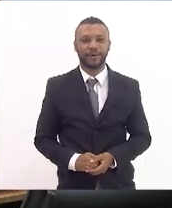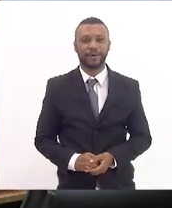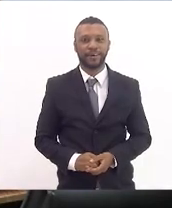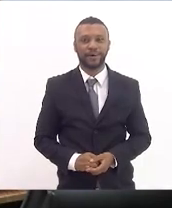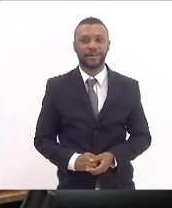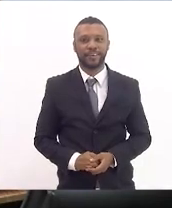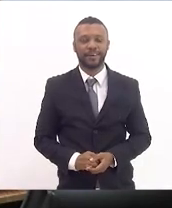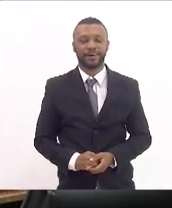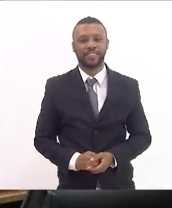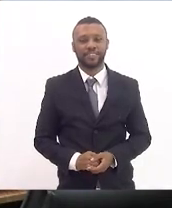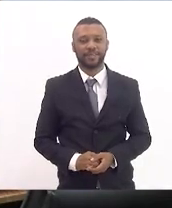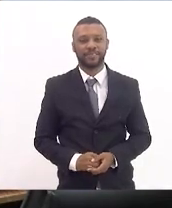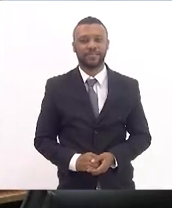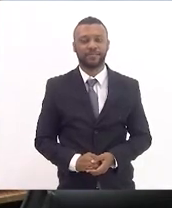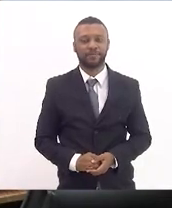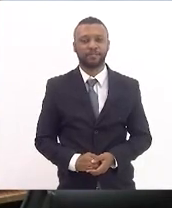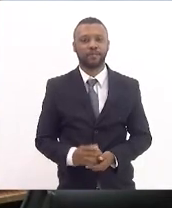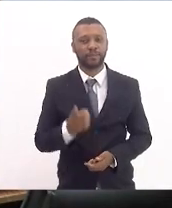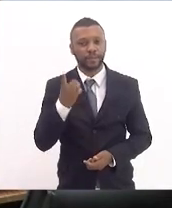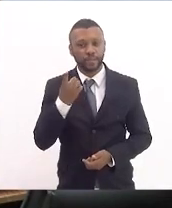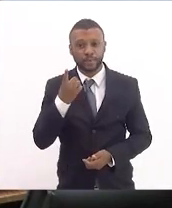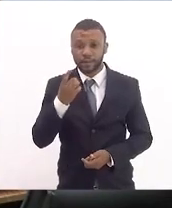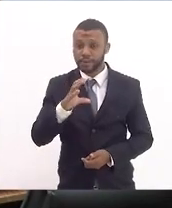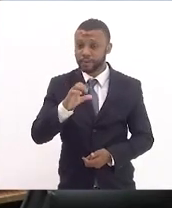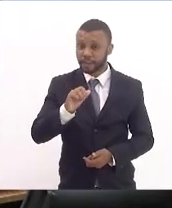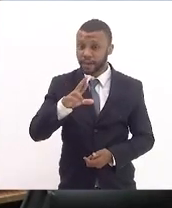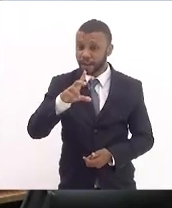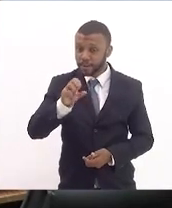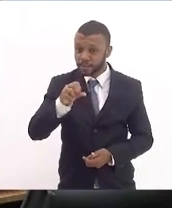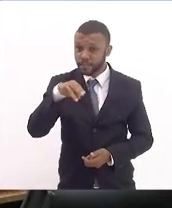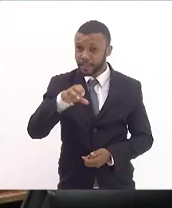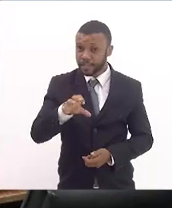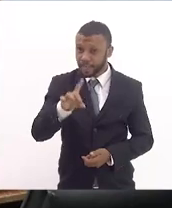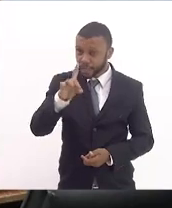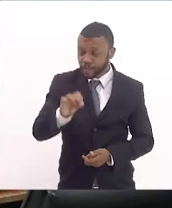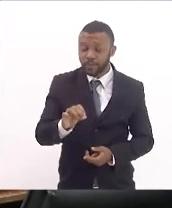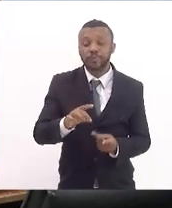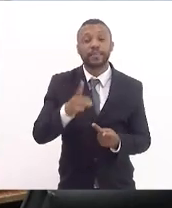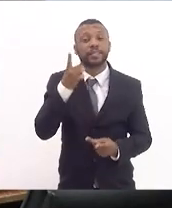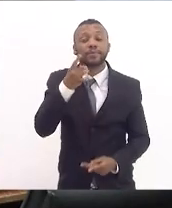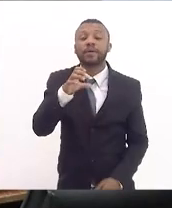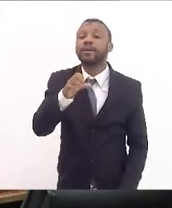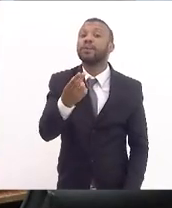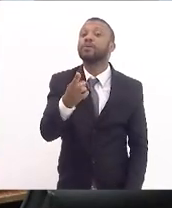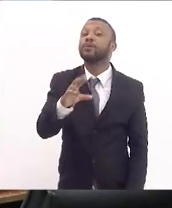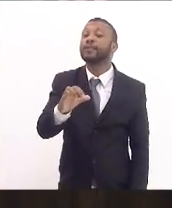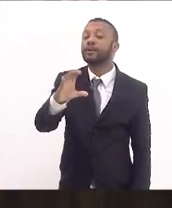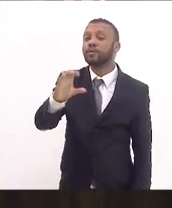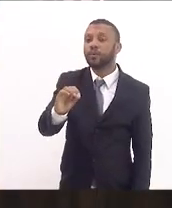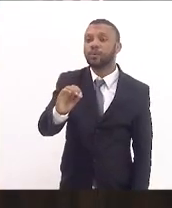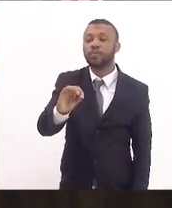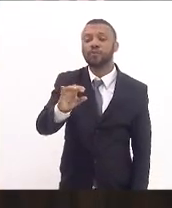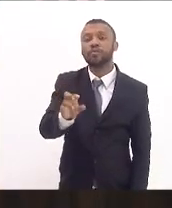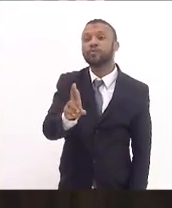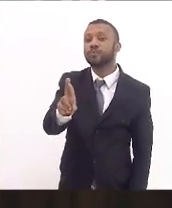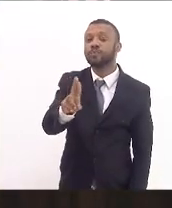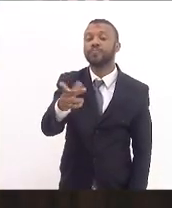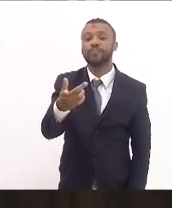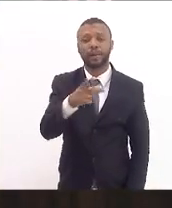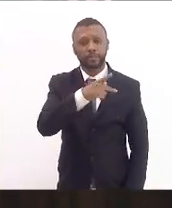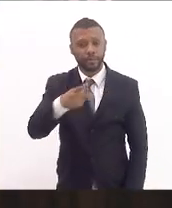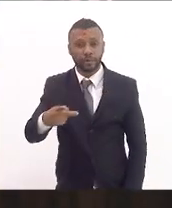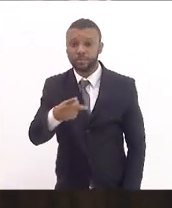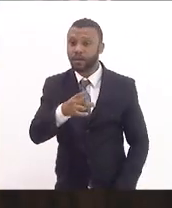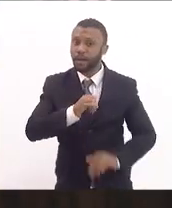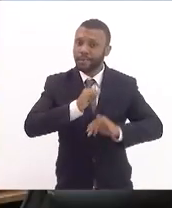o vídeo o resultado Carlos Macedo Deputado Eurico Júnior a presenciar designa relator especial